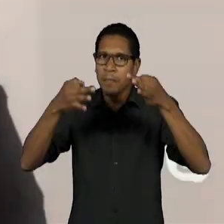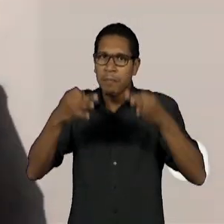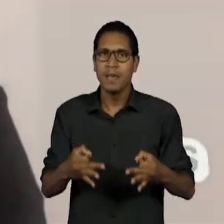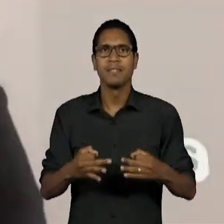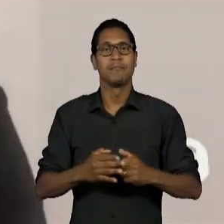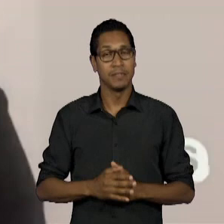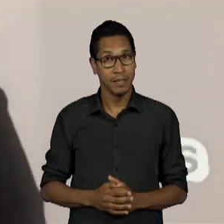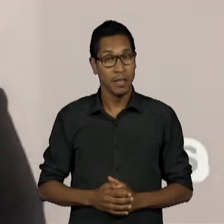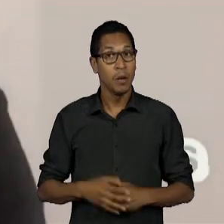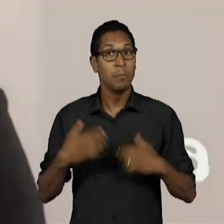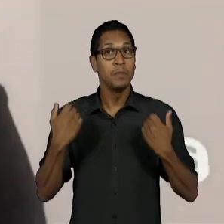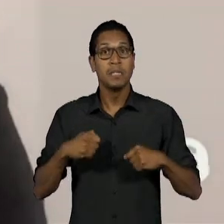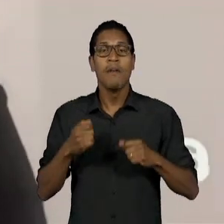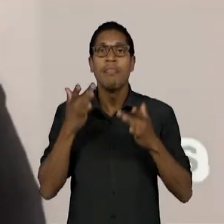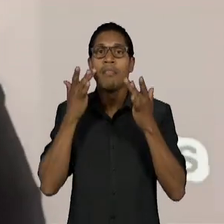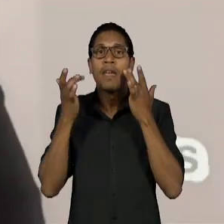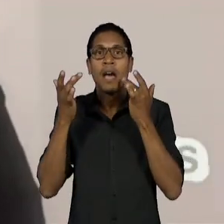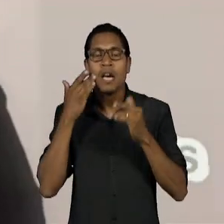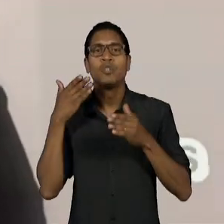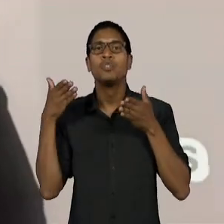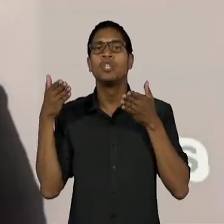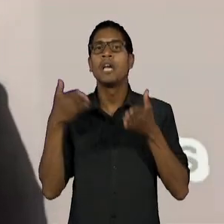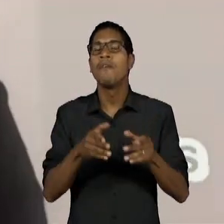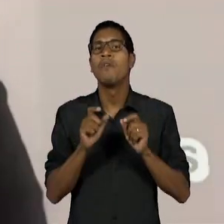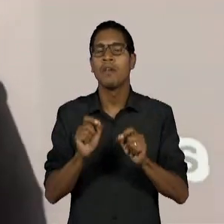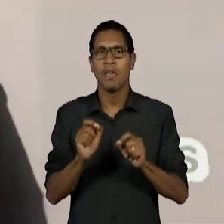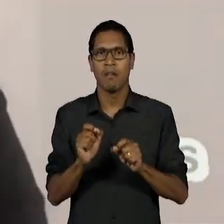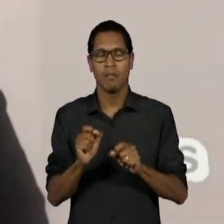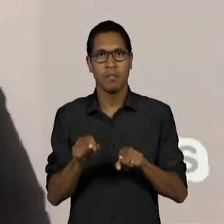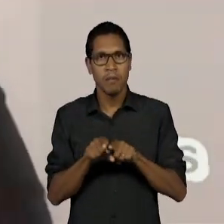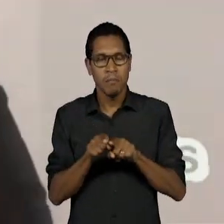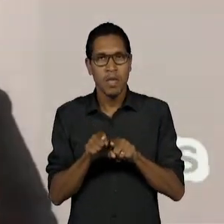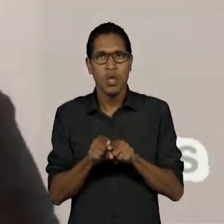chegar no teatro e começar a me